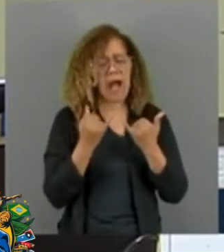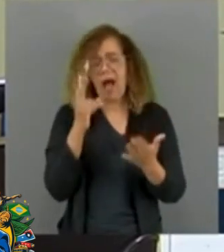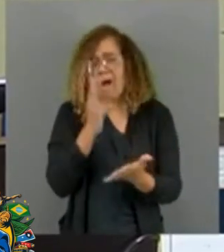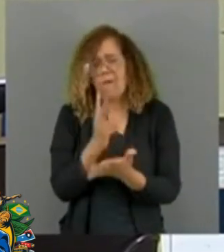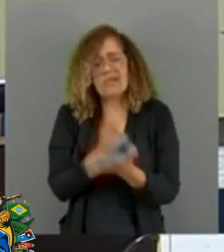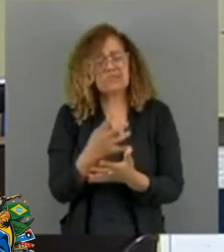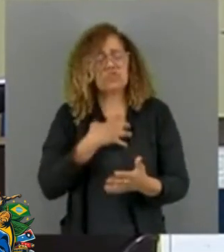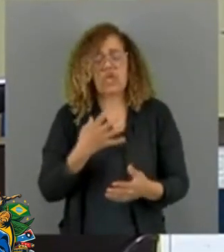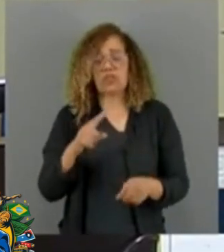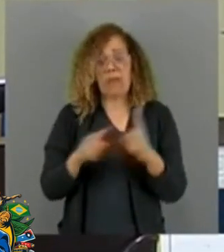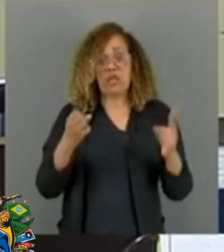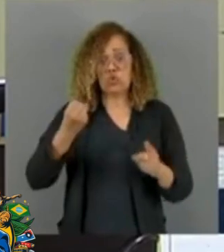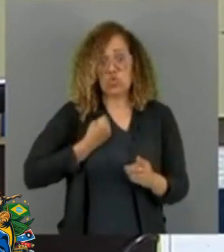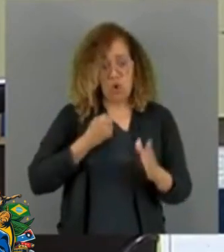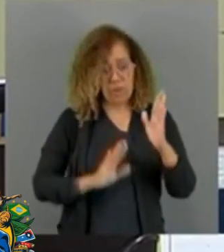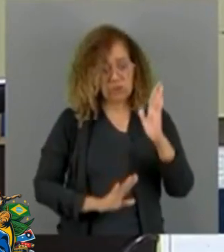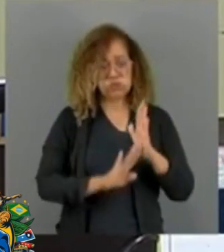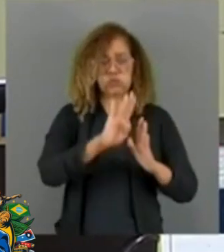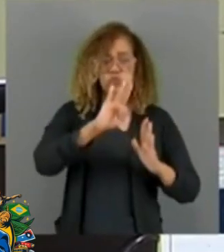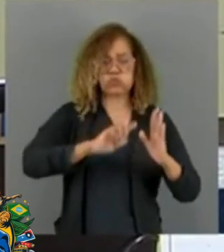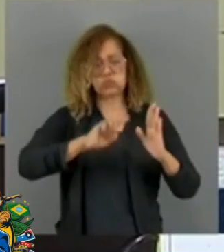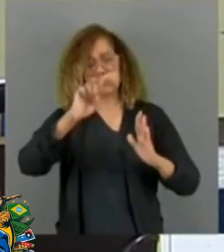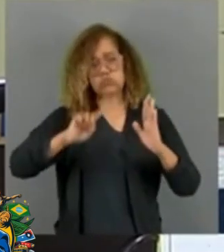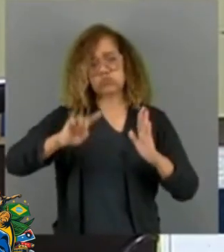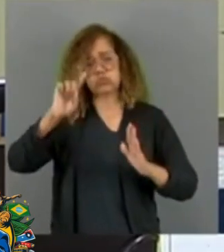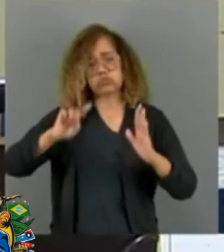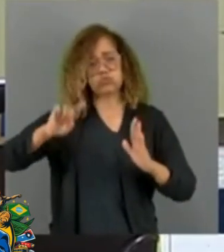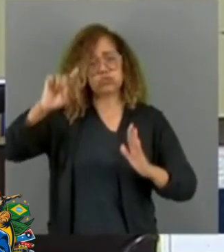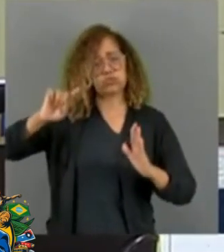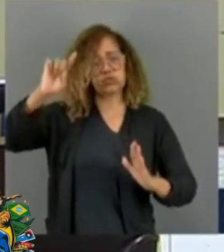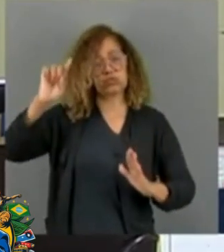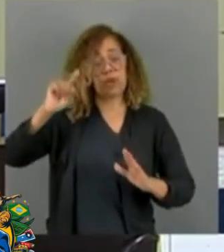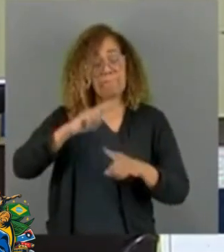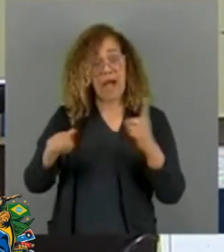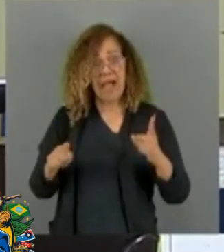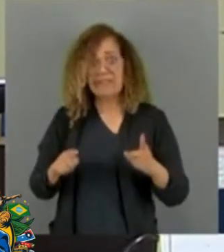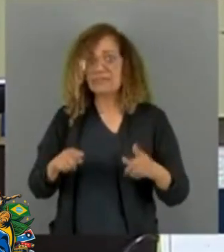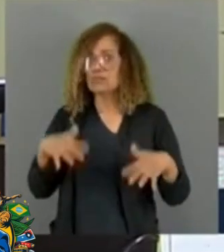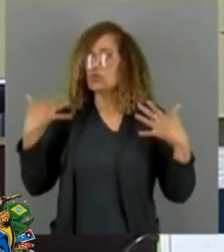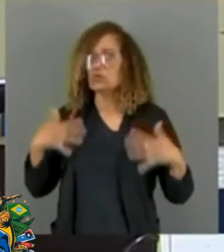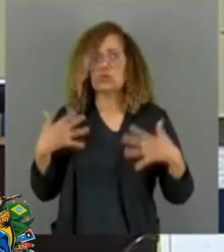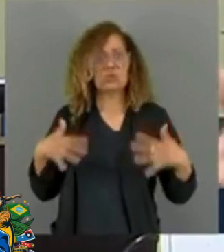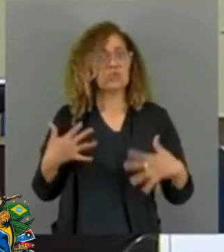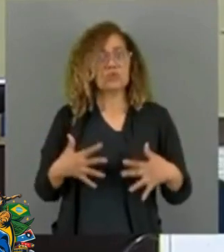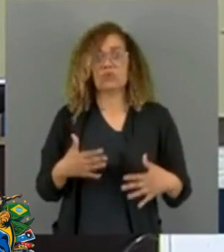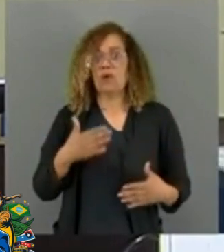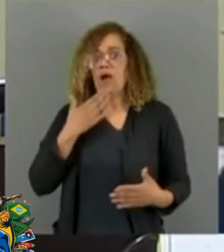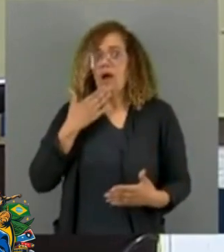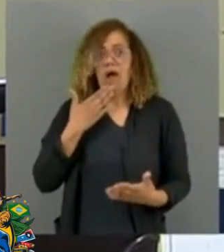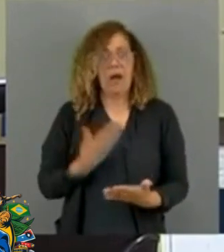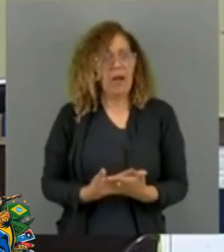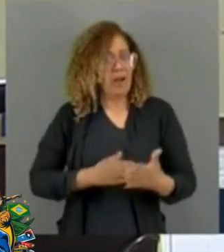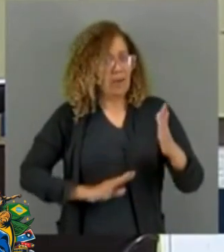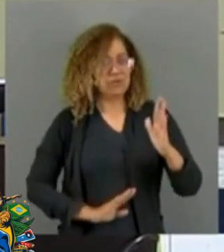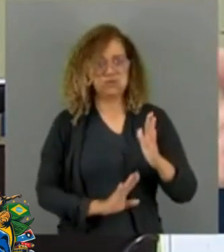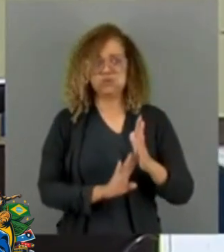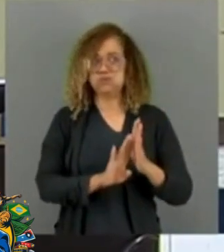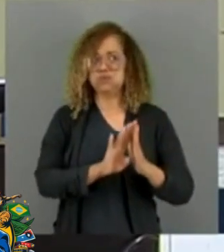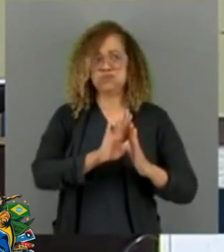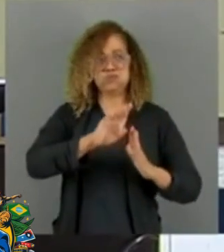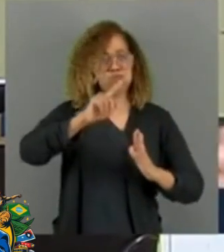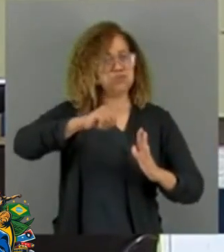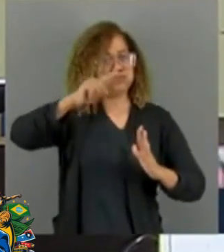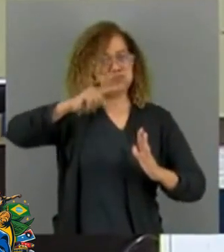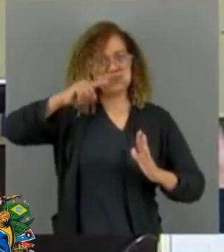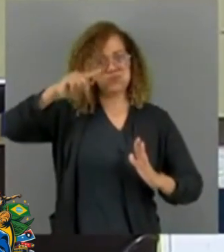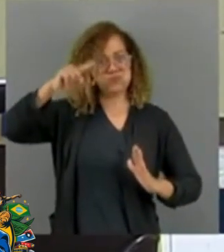os números oscilam com uma radicalidade, de uma forma tão abrupta, que impressiona. E essa audiência se dá, e o